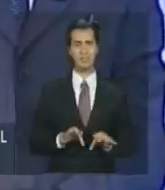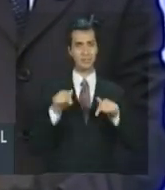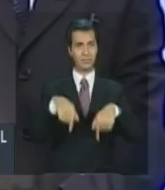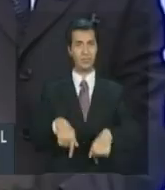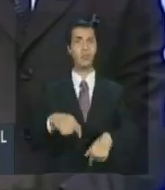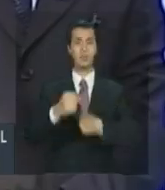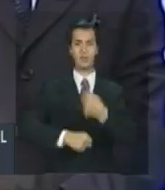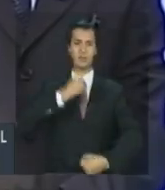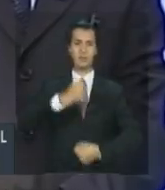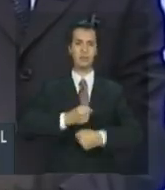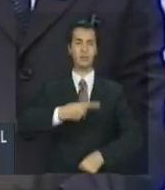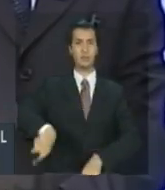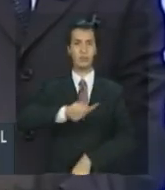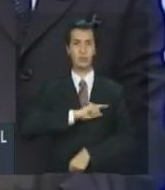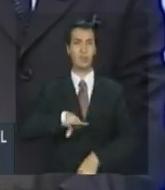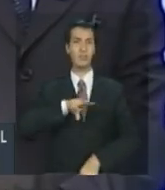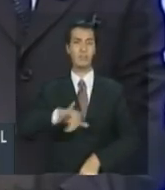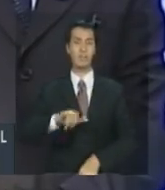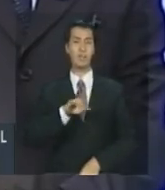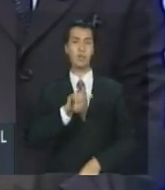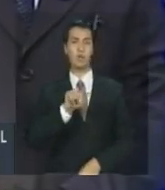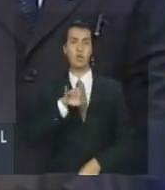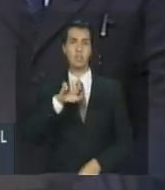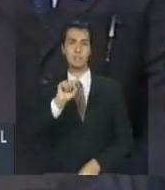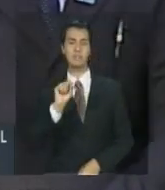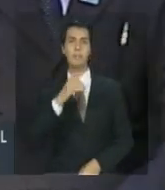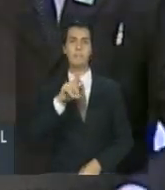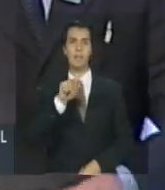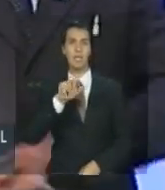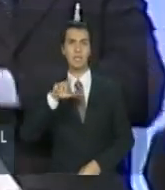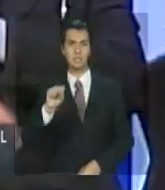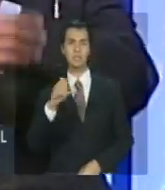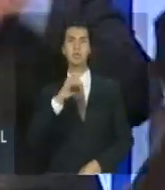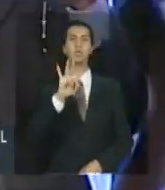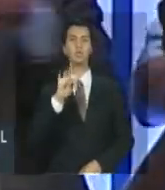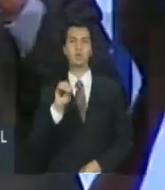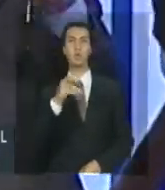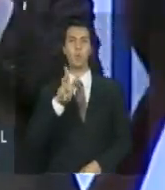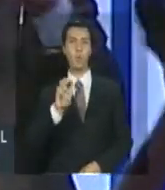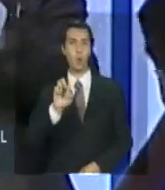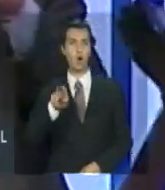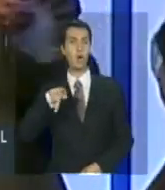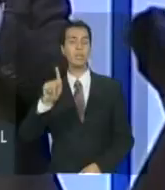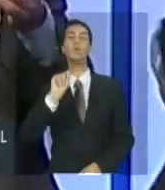esse ano vai sim entrar para o Great Place to Work, porque Atento é a melhor empresa para se trabalhar.